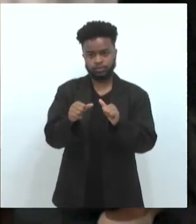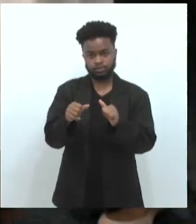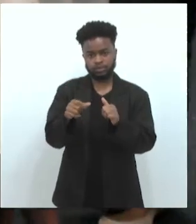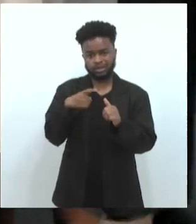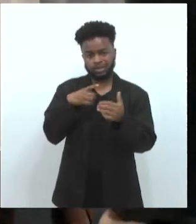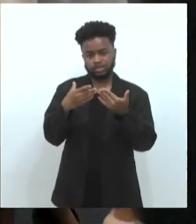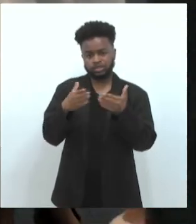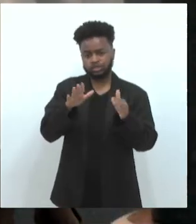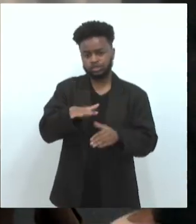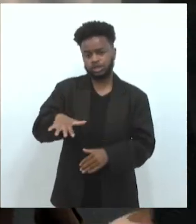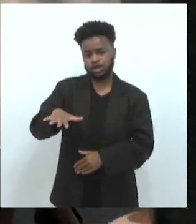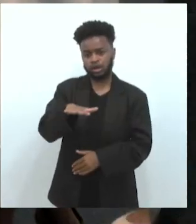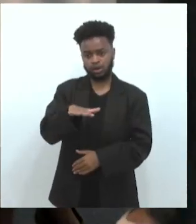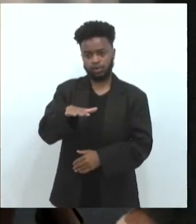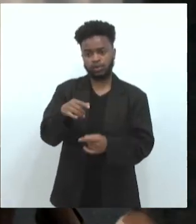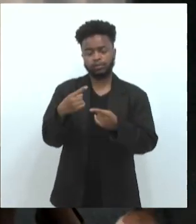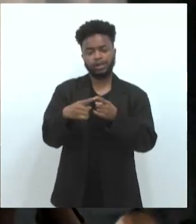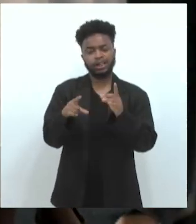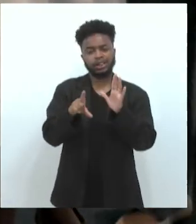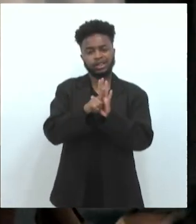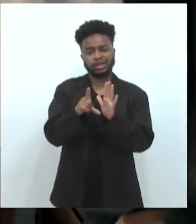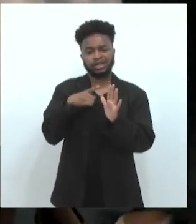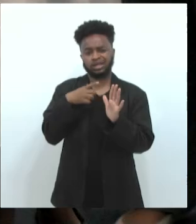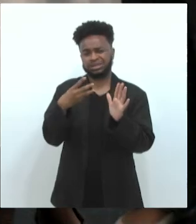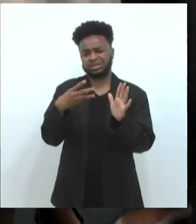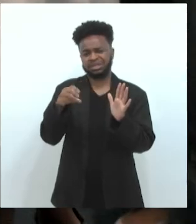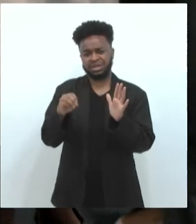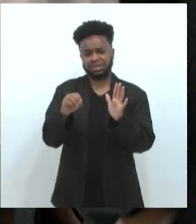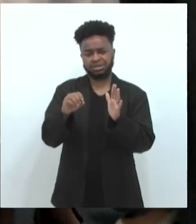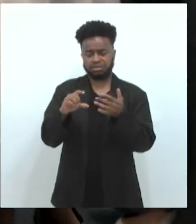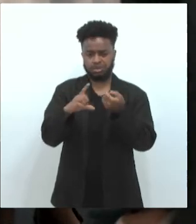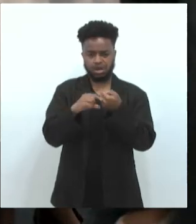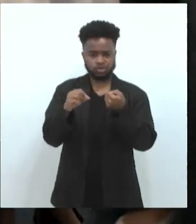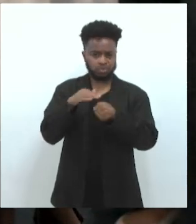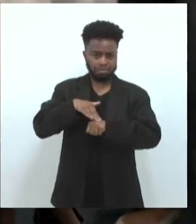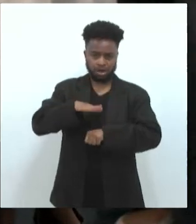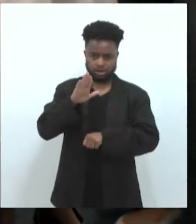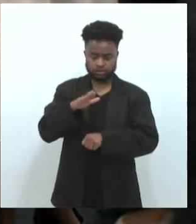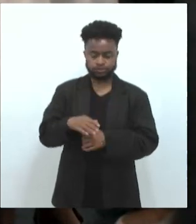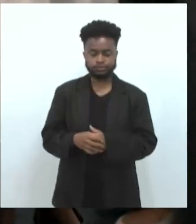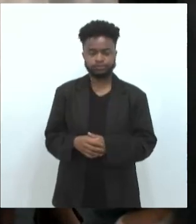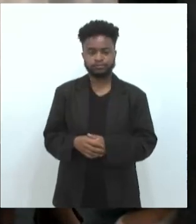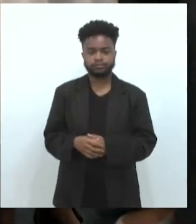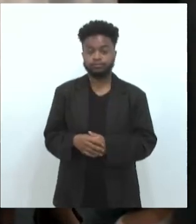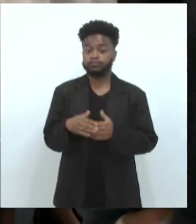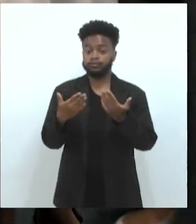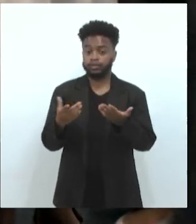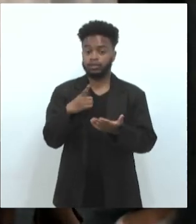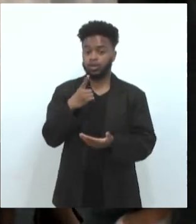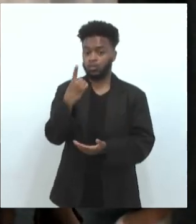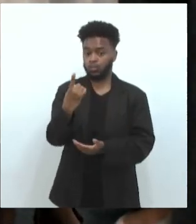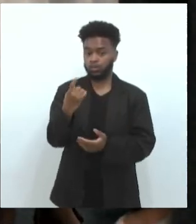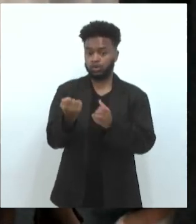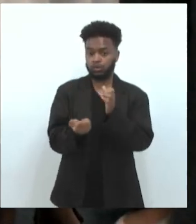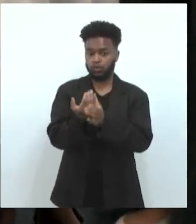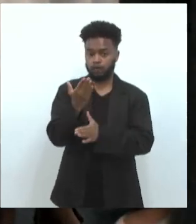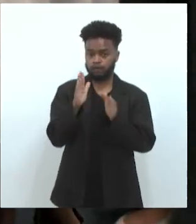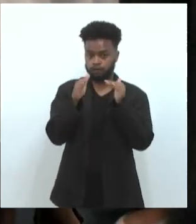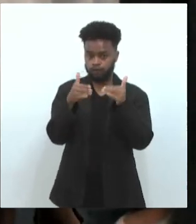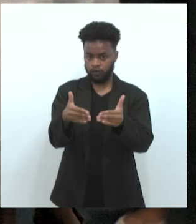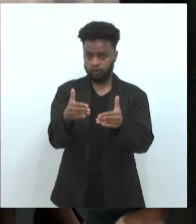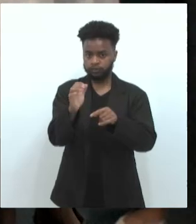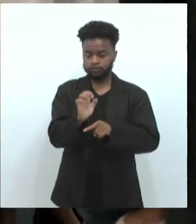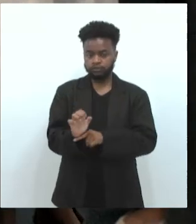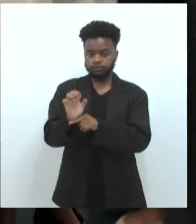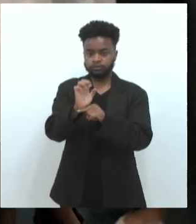ampla. Essa lei das mudanças climáticas tem mais de 30 artigos. Um deles criou o Fórum Estadual